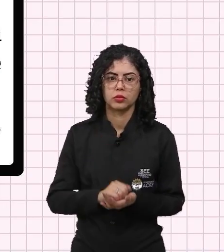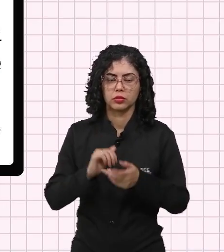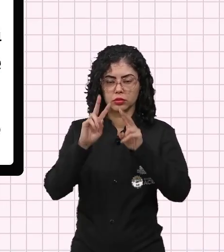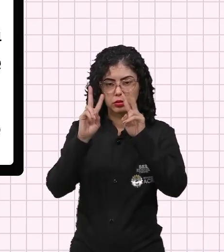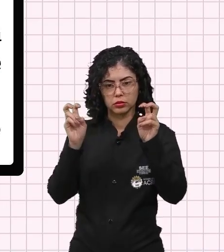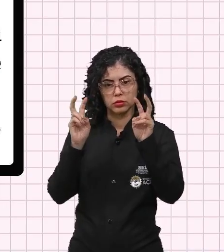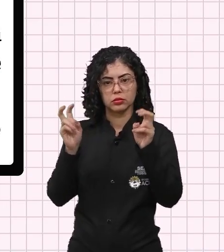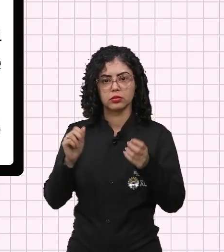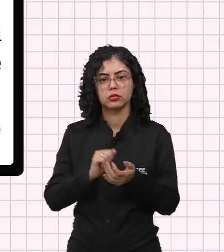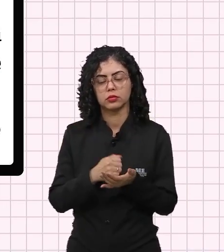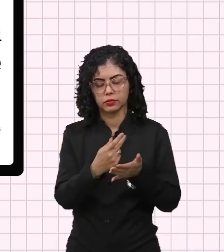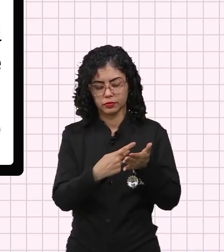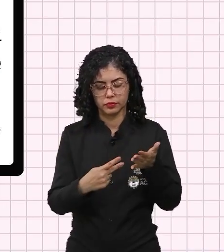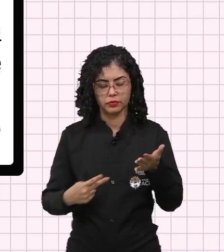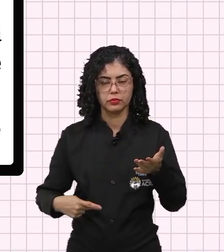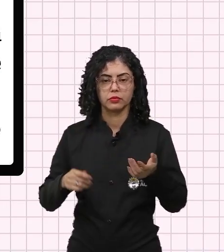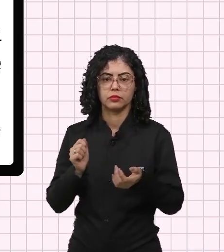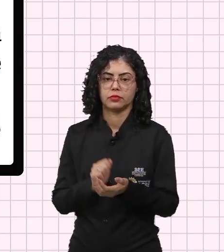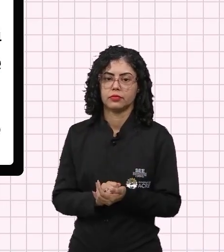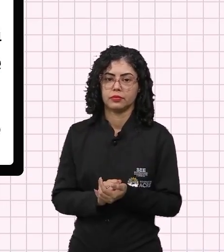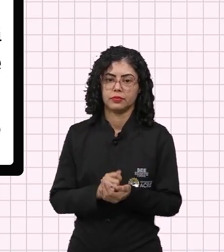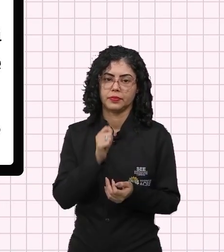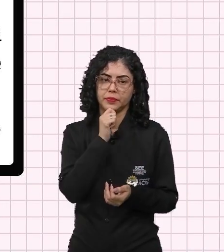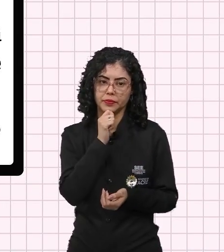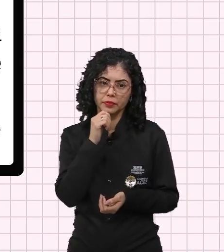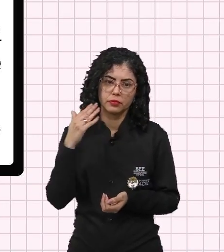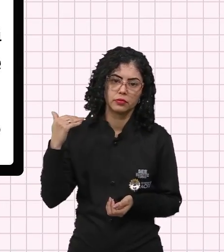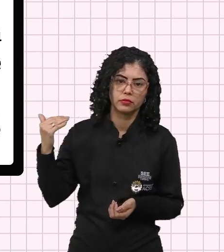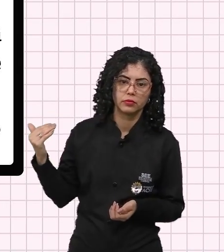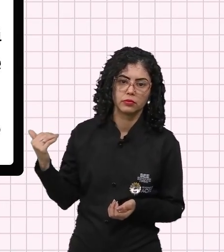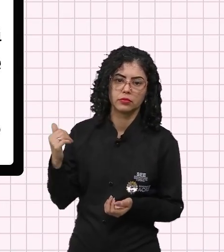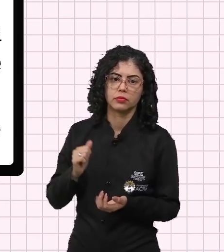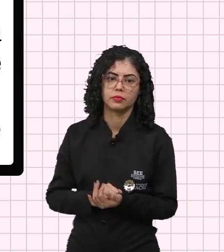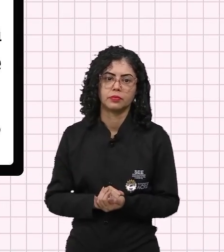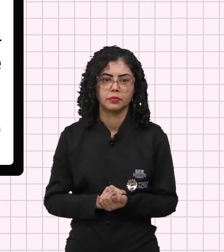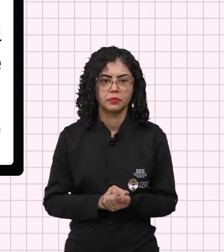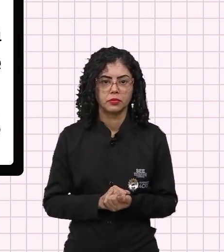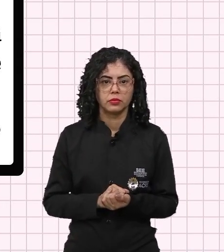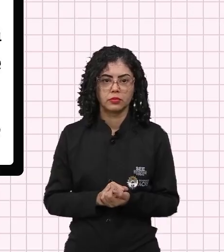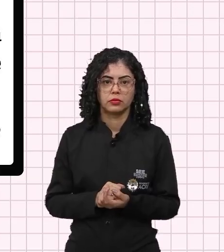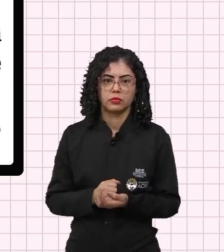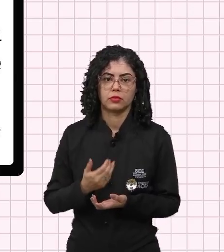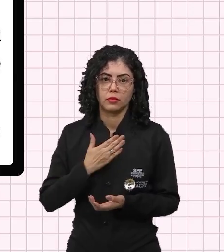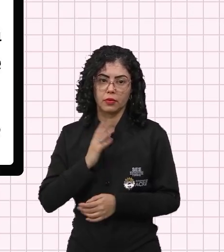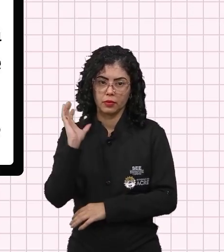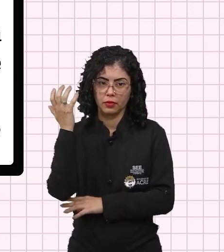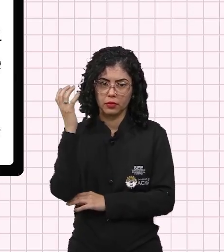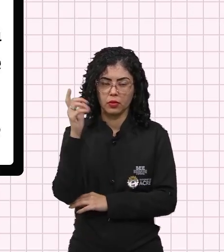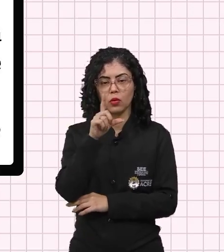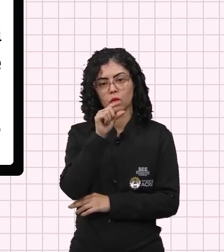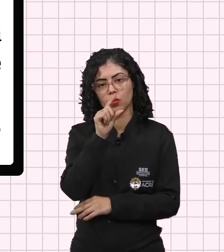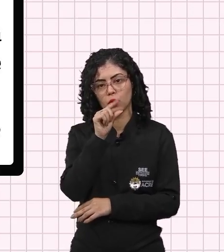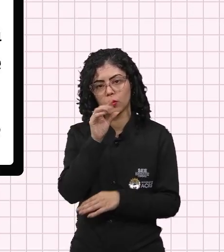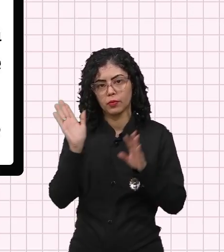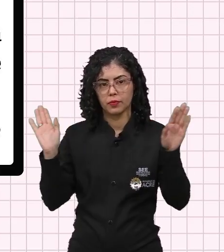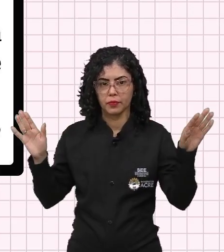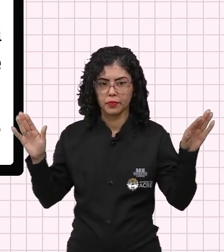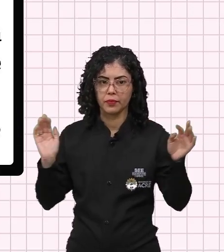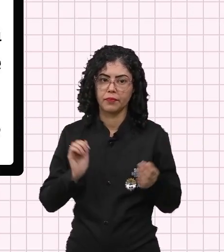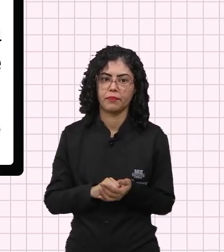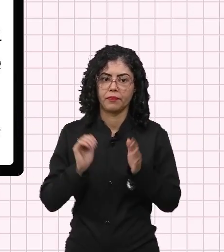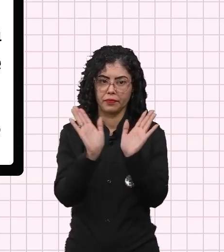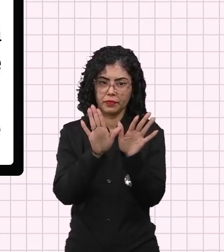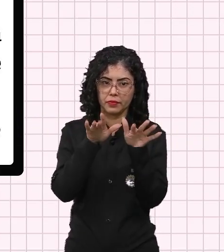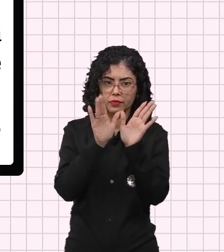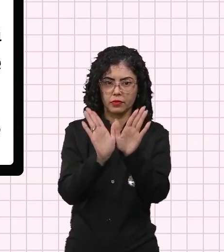respeito de uma poesia, de um poema, que ele é bem famoso, de Gonçalves Dias. Vamos lá. Minha terra tem palmeiras onde canta o